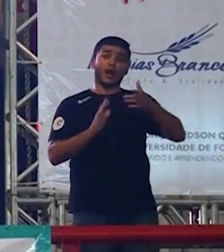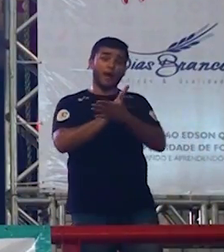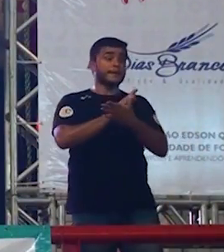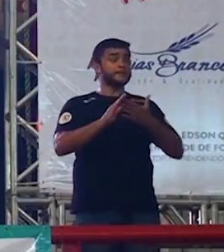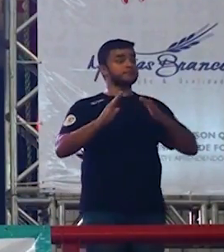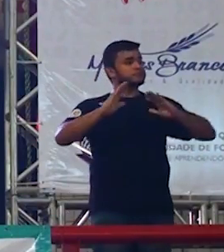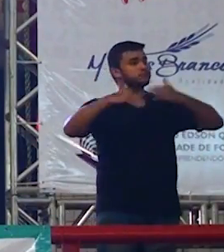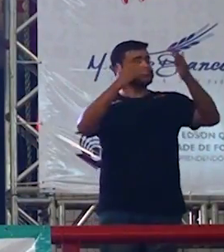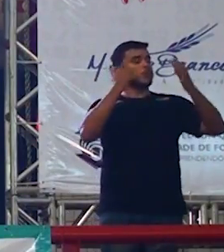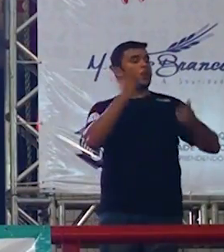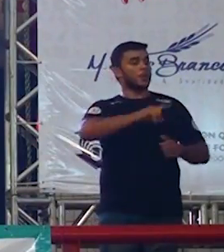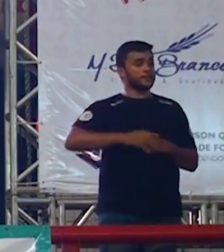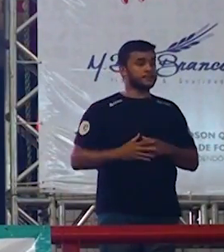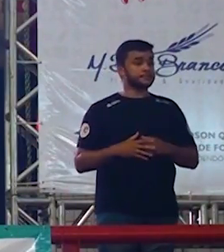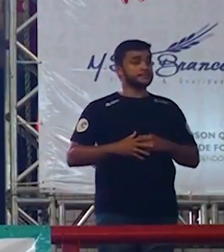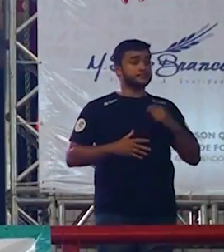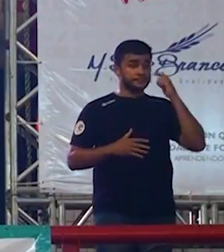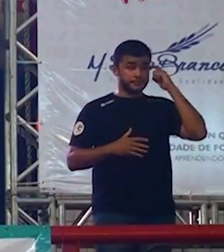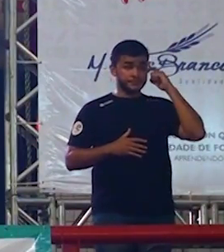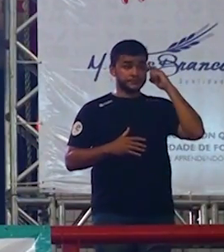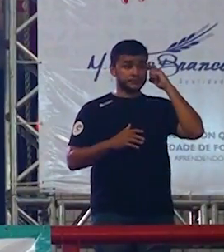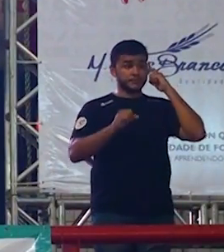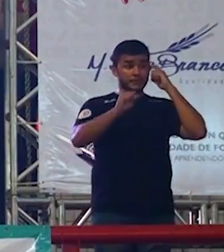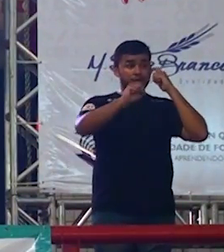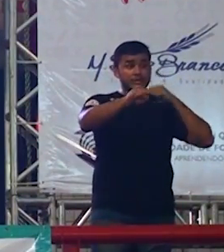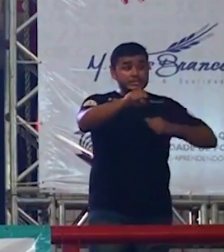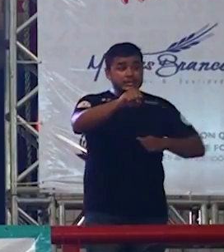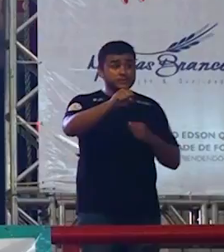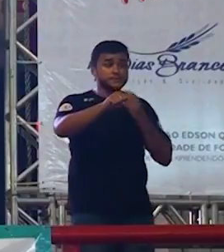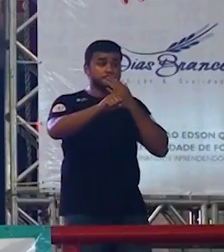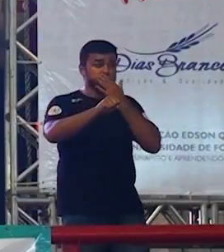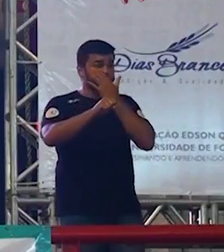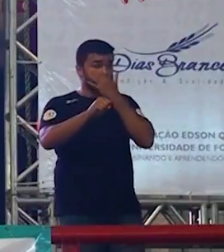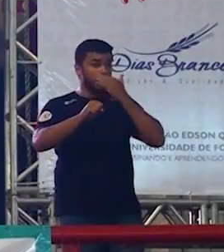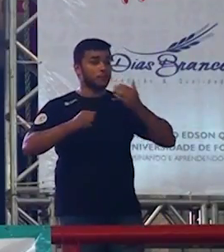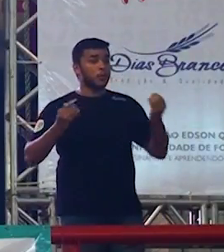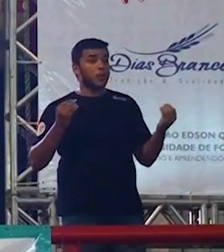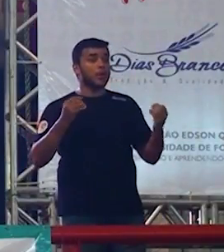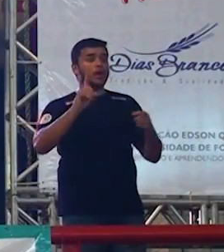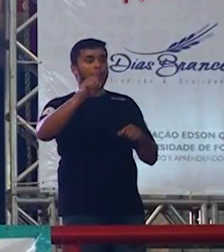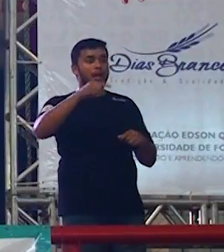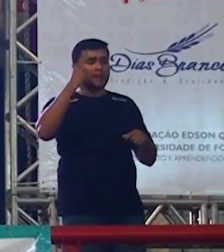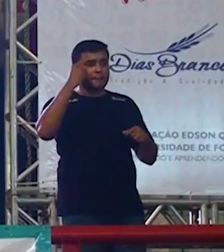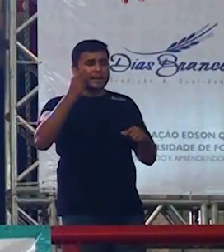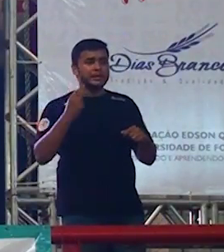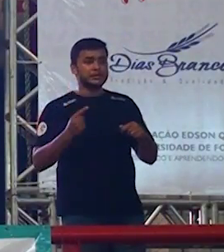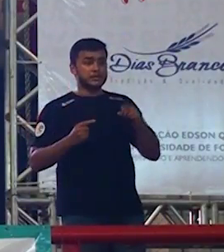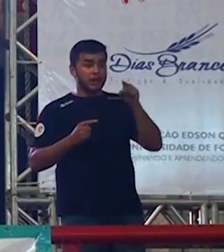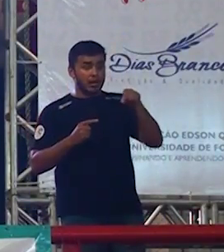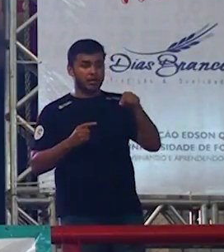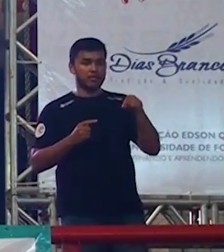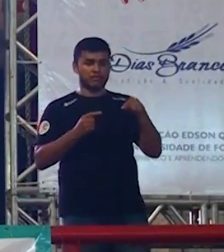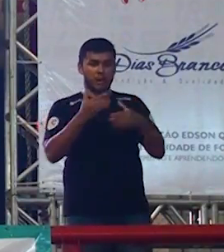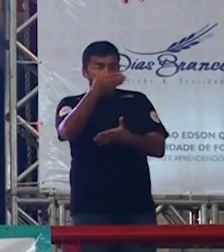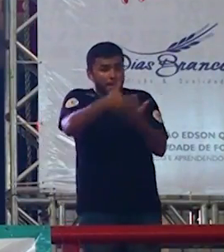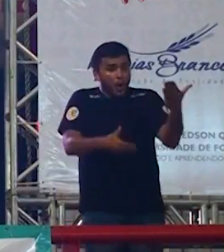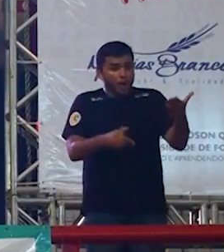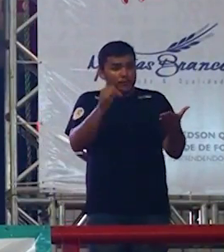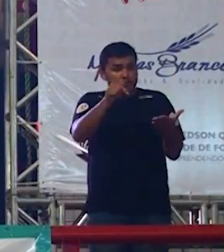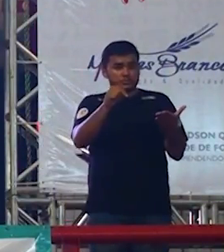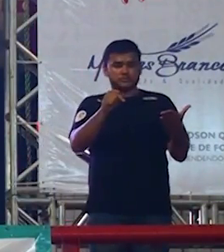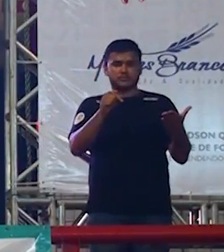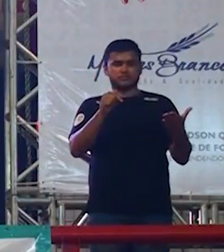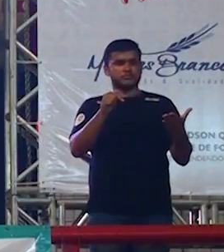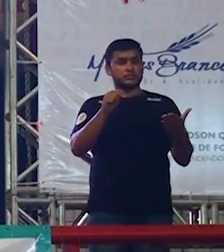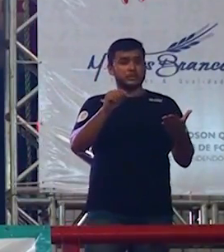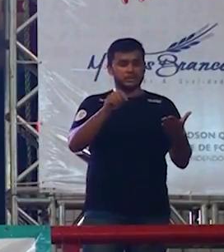hein? Tem gente que tira um 10 numa prova hoje, mas ele sabe, se essa mesma prova fosse colocada para ele fazer